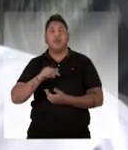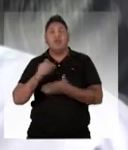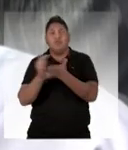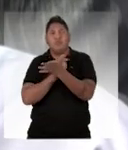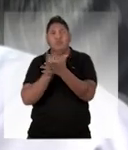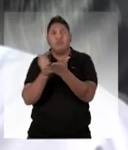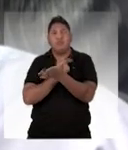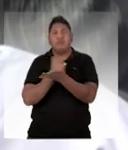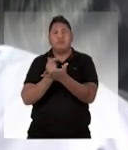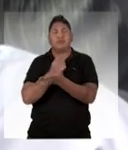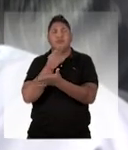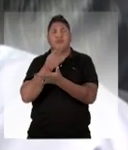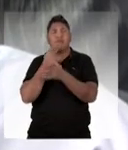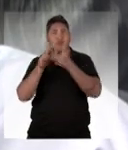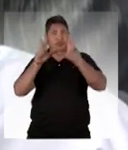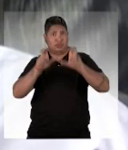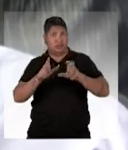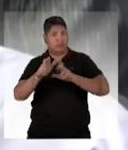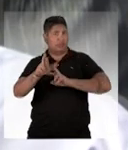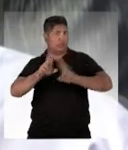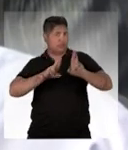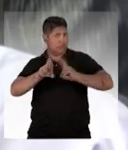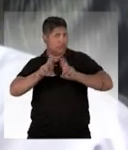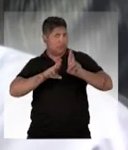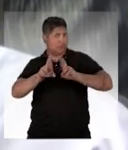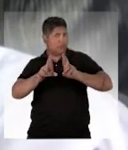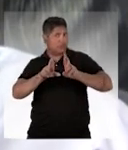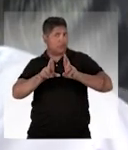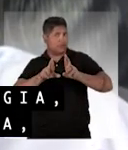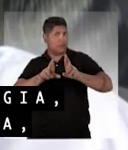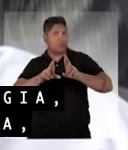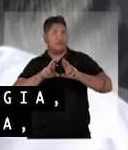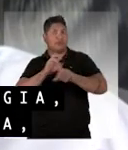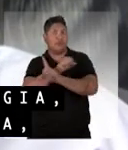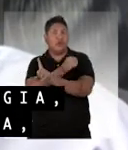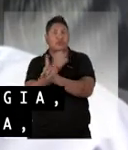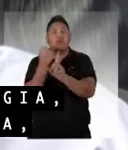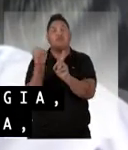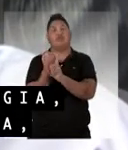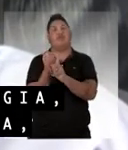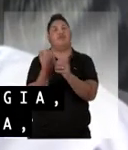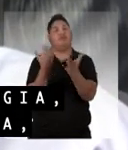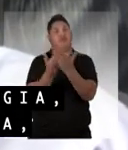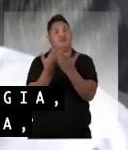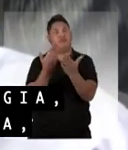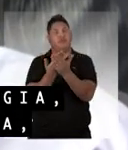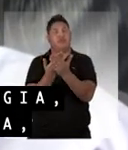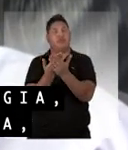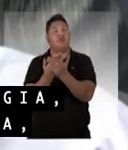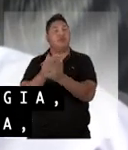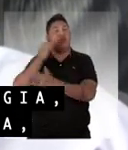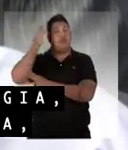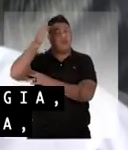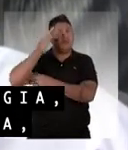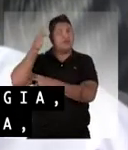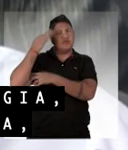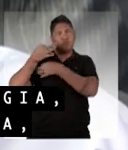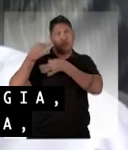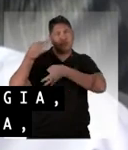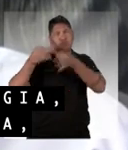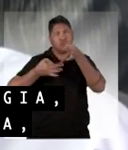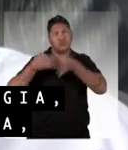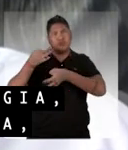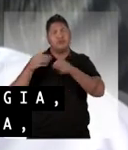É uma obra que aborda temáticas relacionadas à sociologia, à